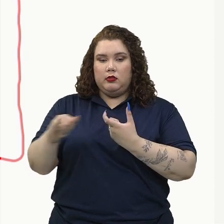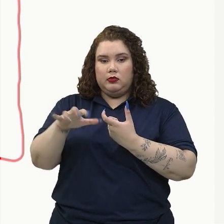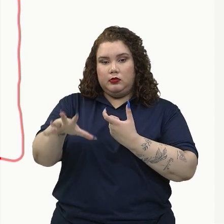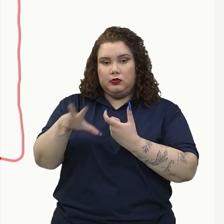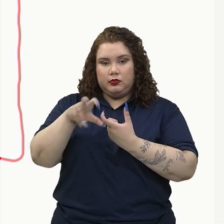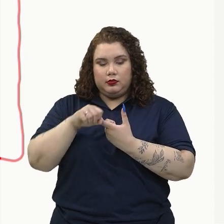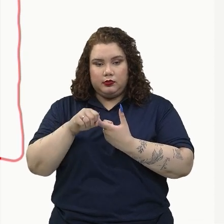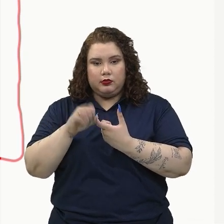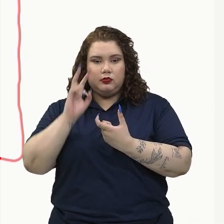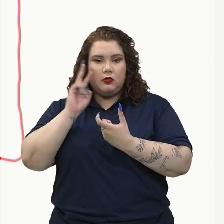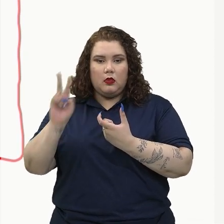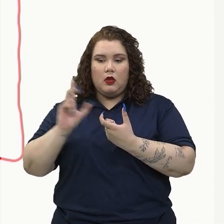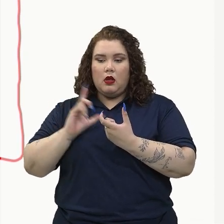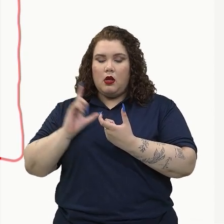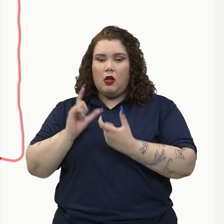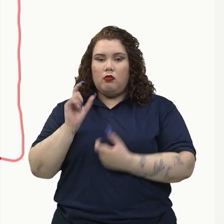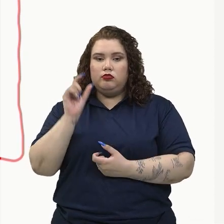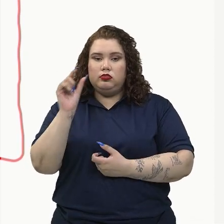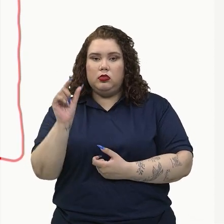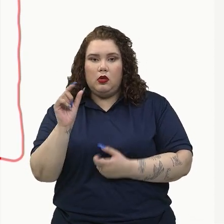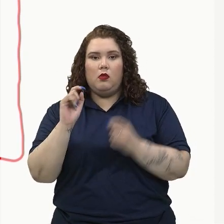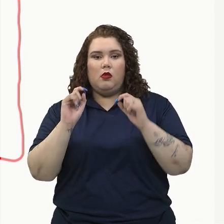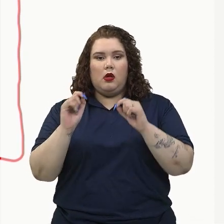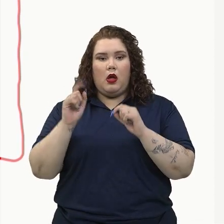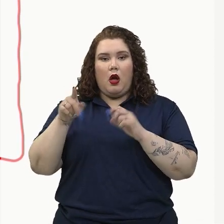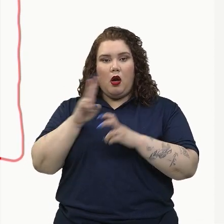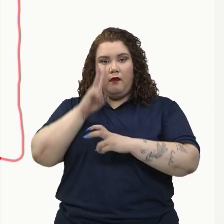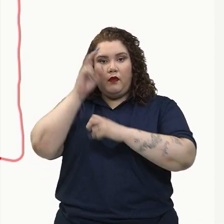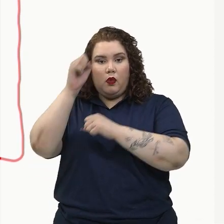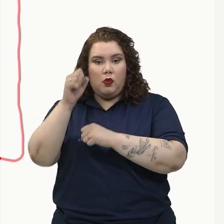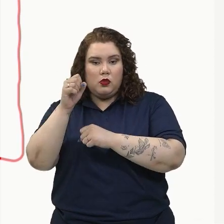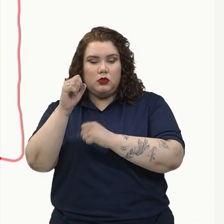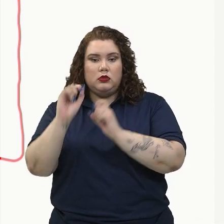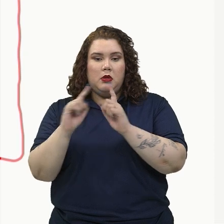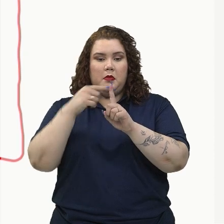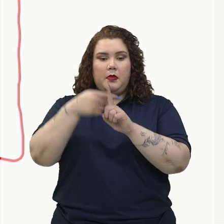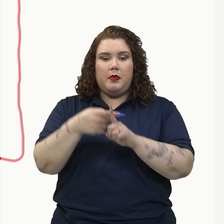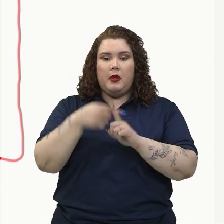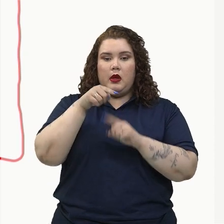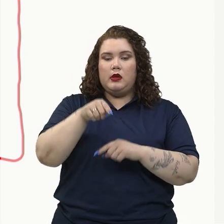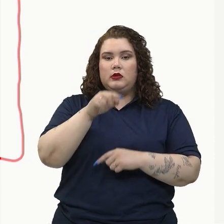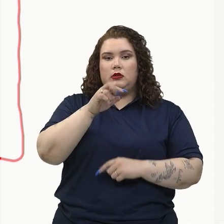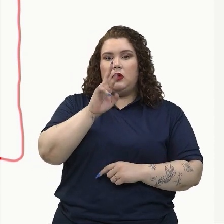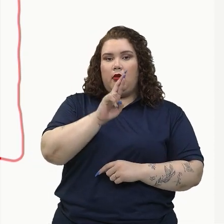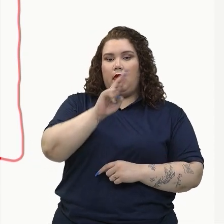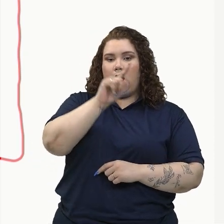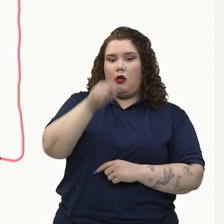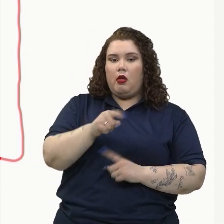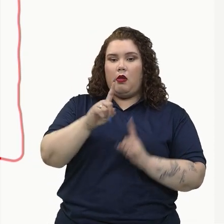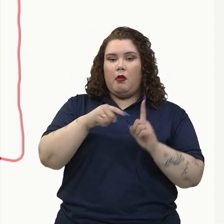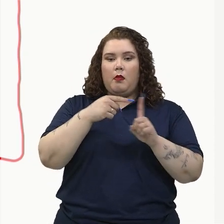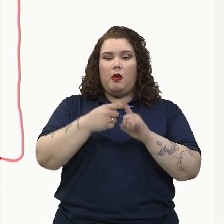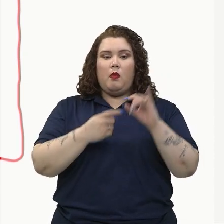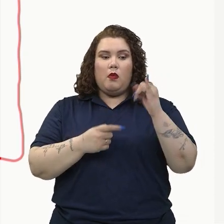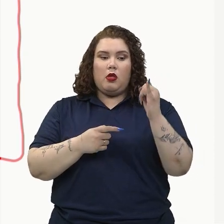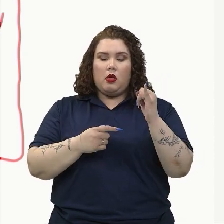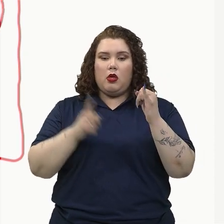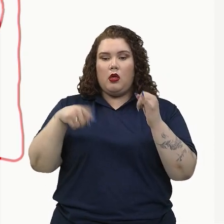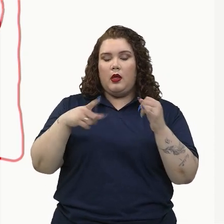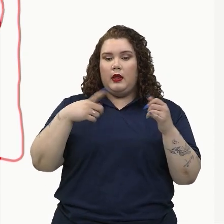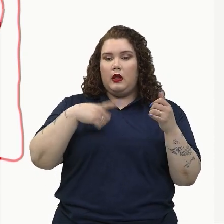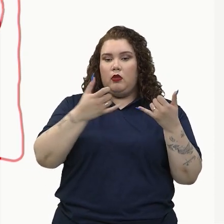presença indicada da força contra a eletromotriz, da resistência interna, e da corrente elétrica que